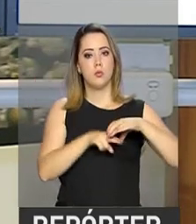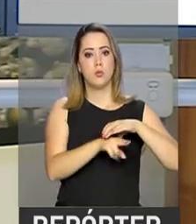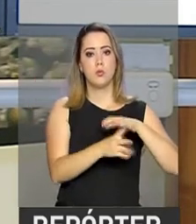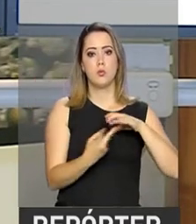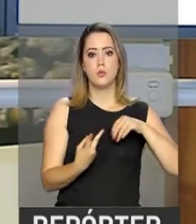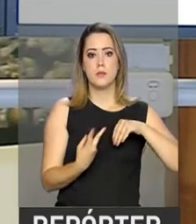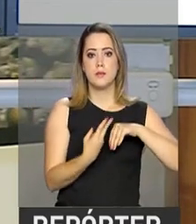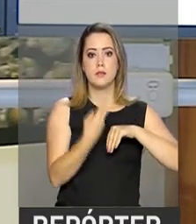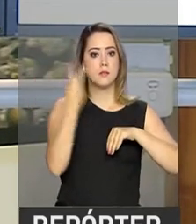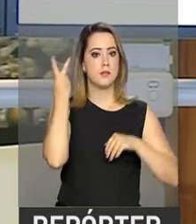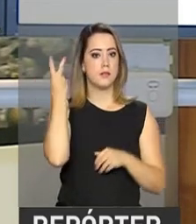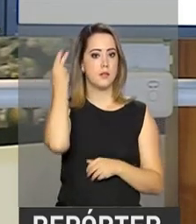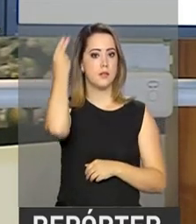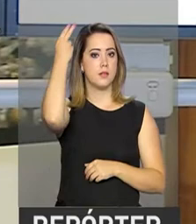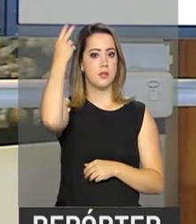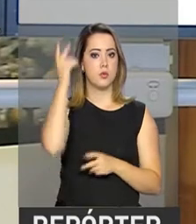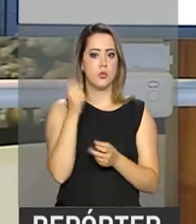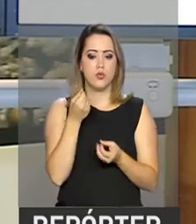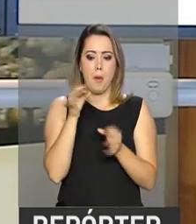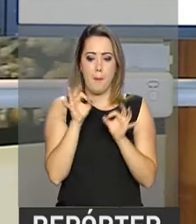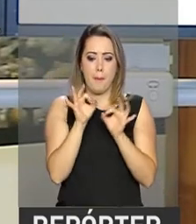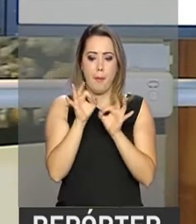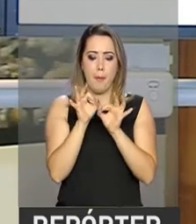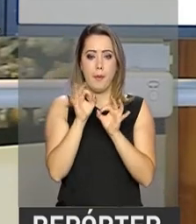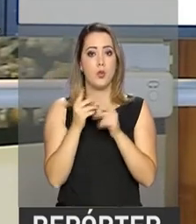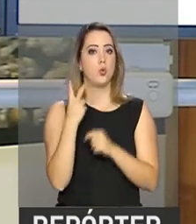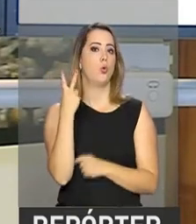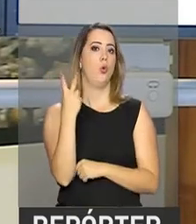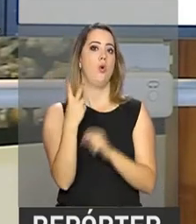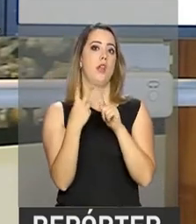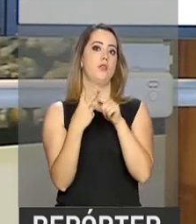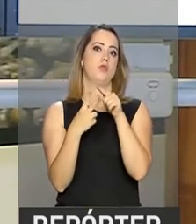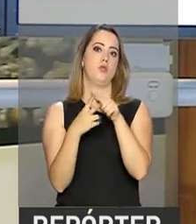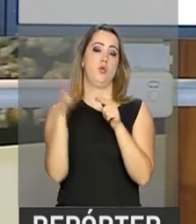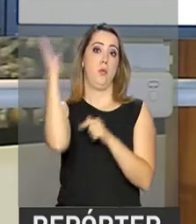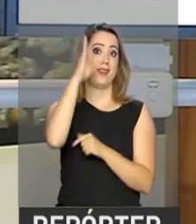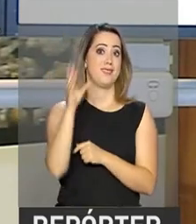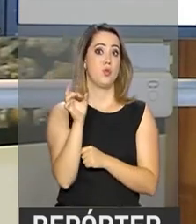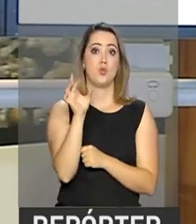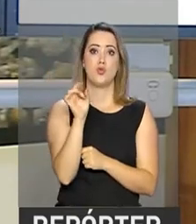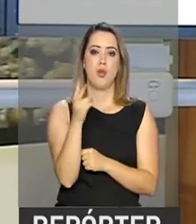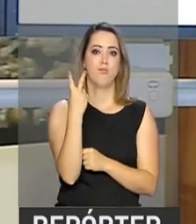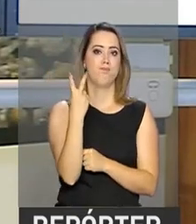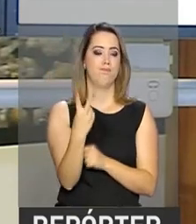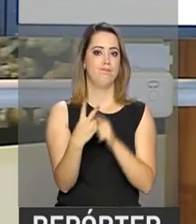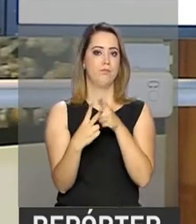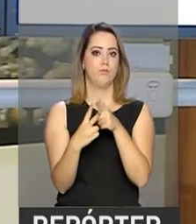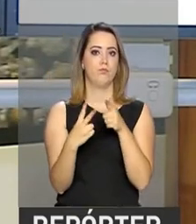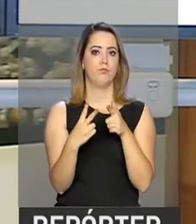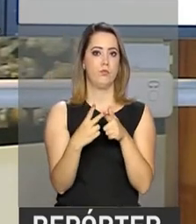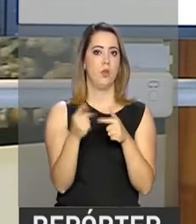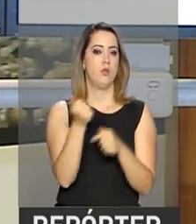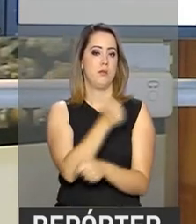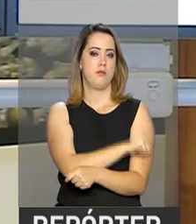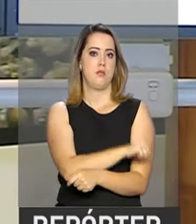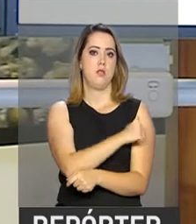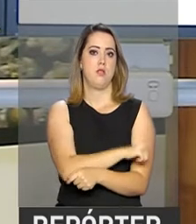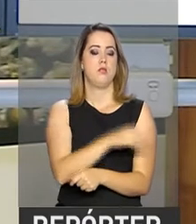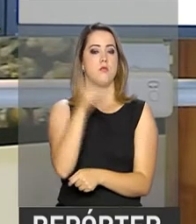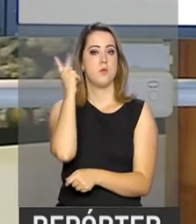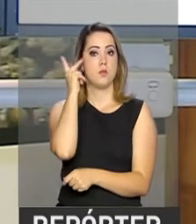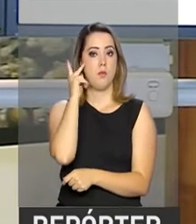milimétrica só existem dois aparelhos de som no brasil um em são paulo outro em curitiba em clínicas privadas esse vai ser o primeiro